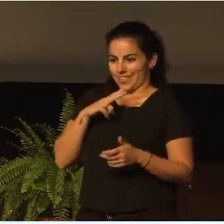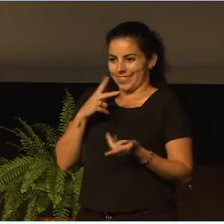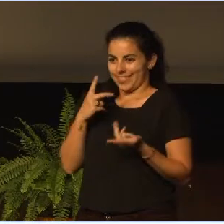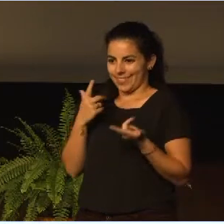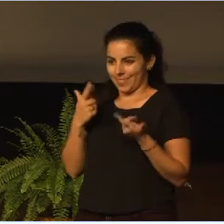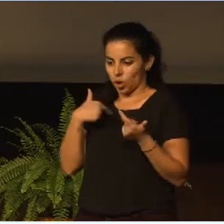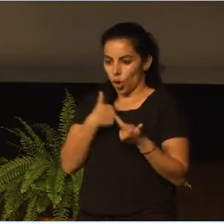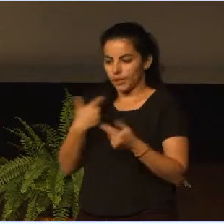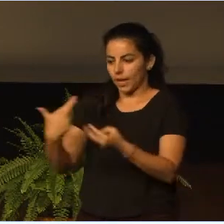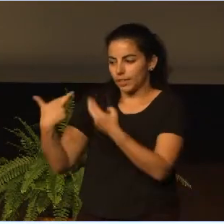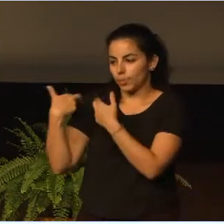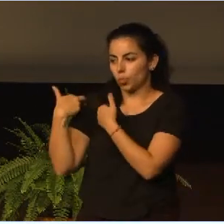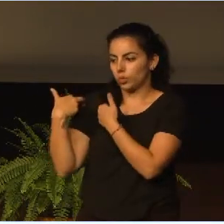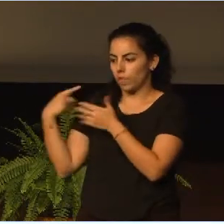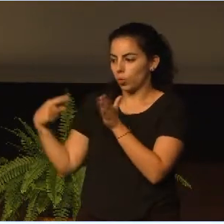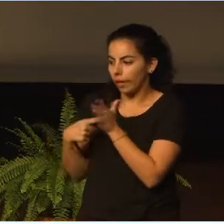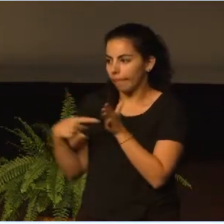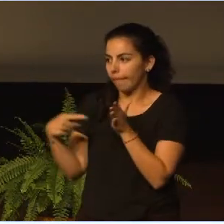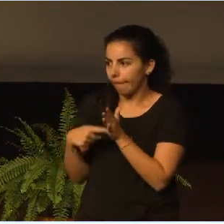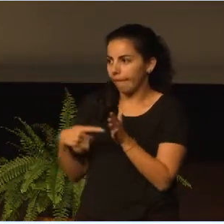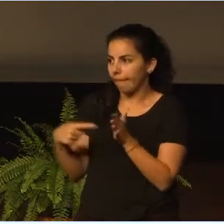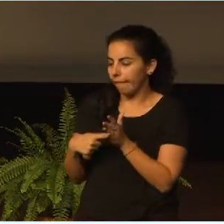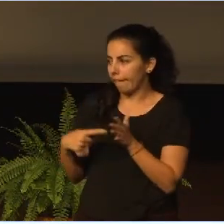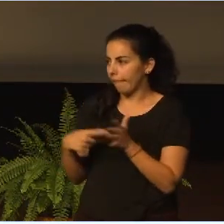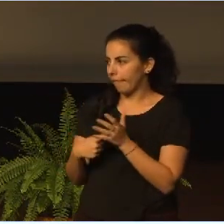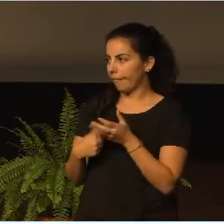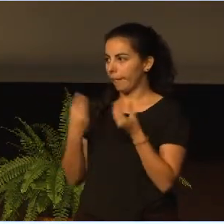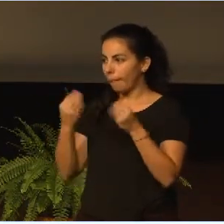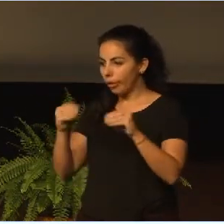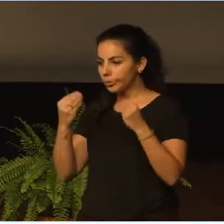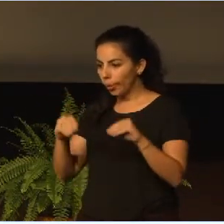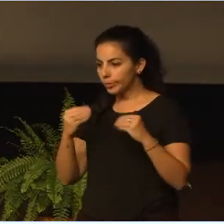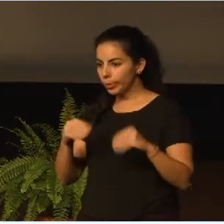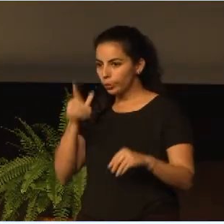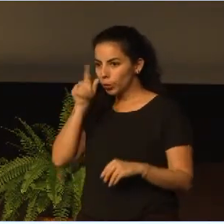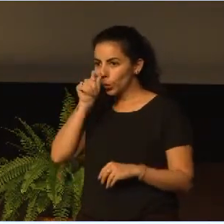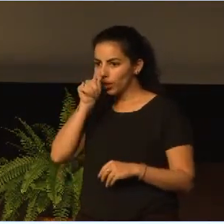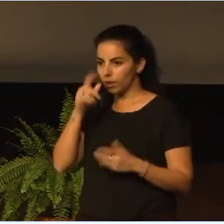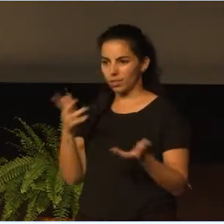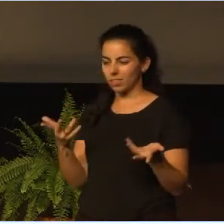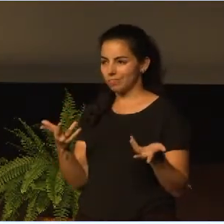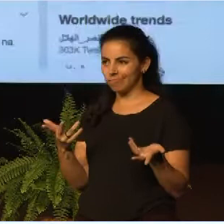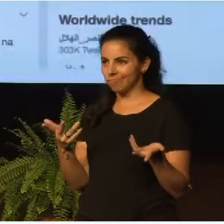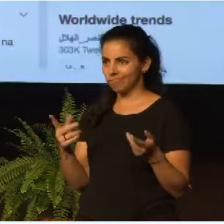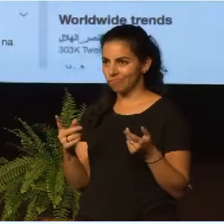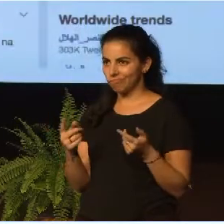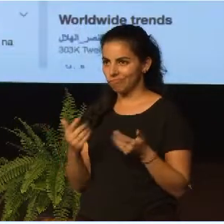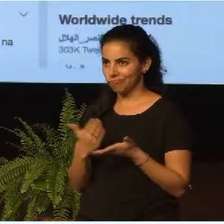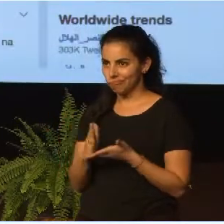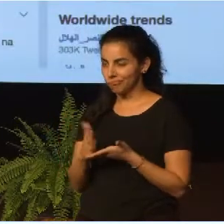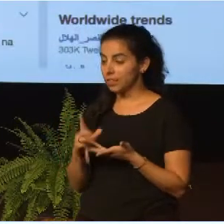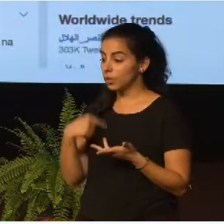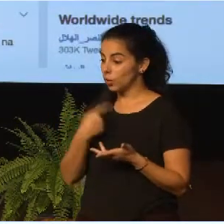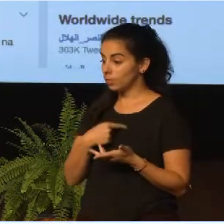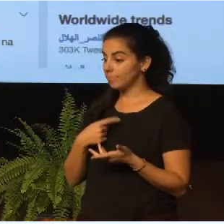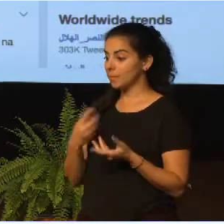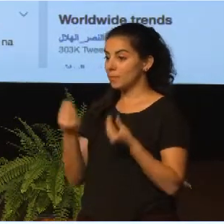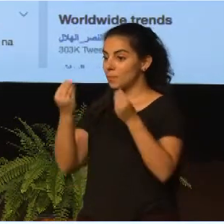com a responsabilidade de ficar fazendo denúncia, de ficar fazendo post pessoal no Twitter. Não fazia sentido. E aí a gente levou a Rose para o